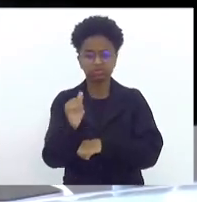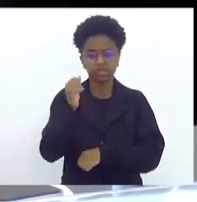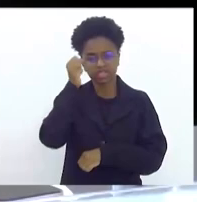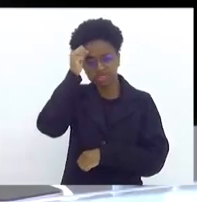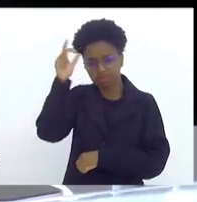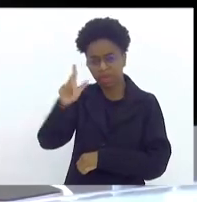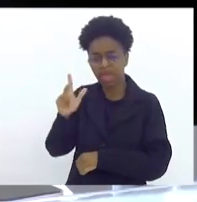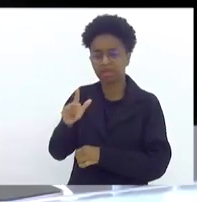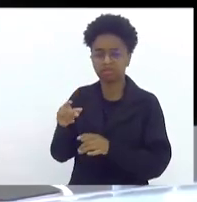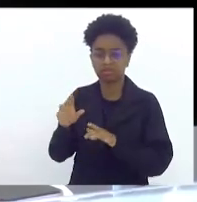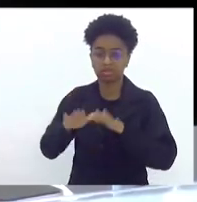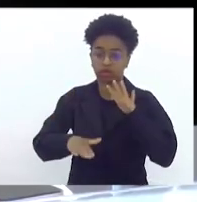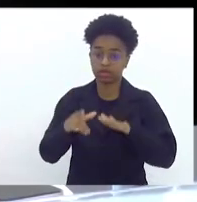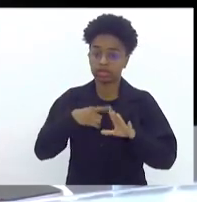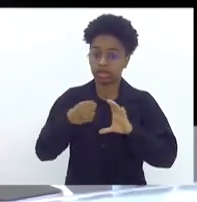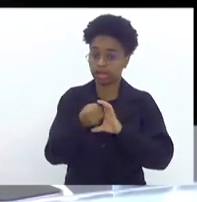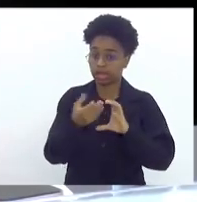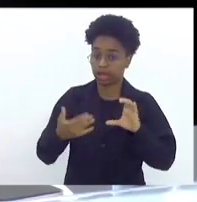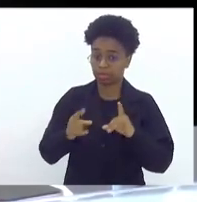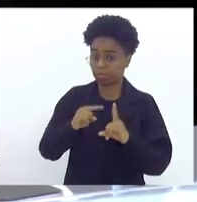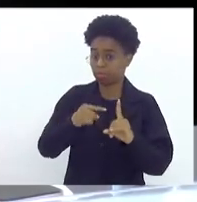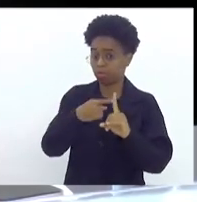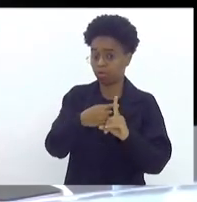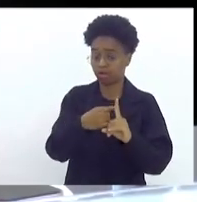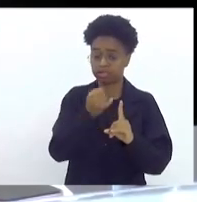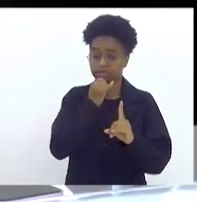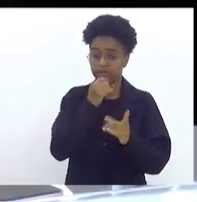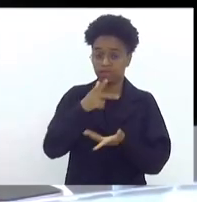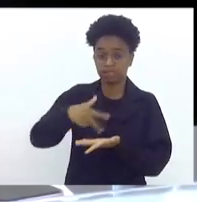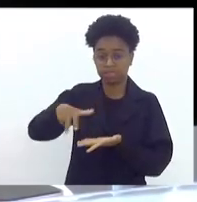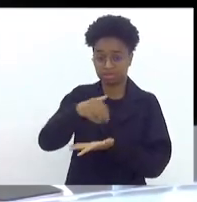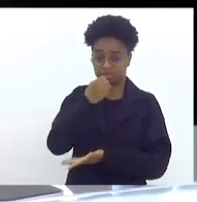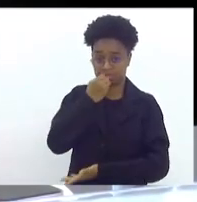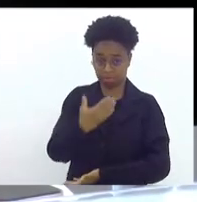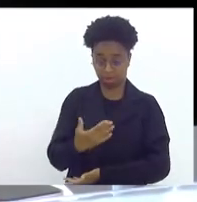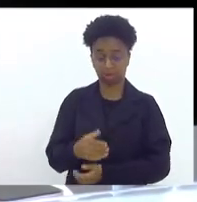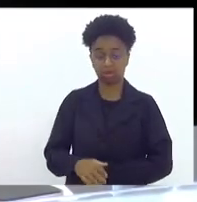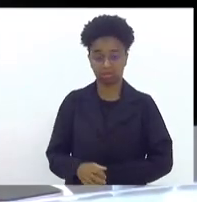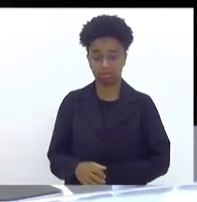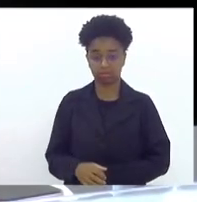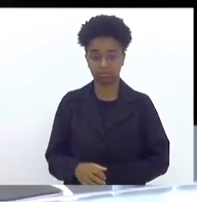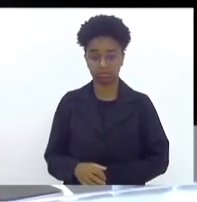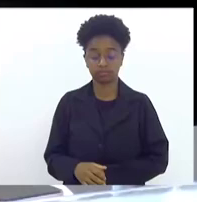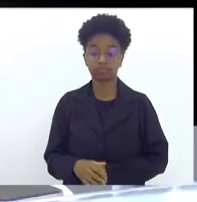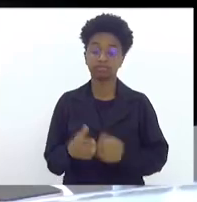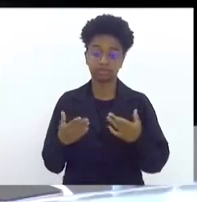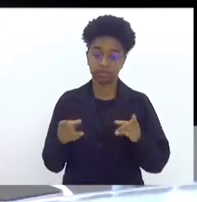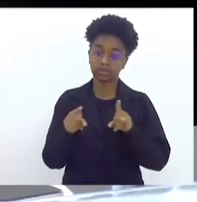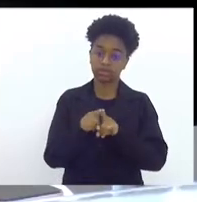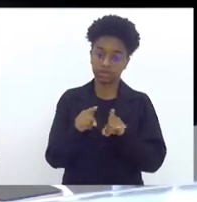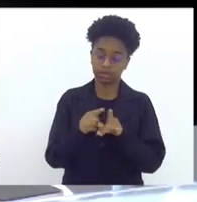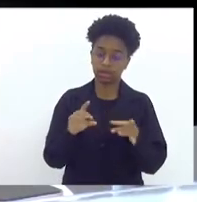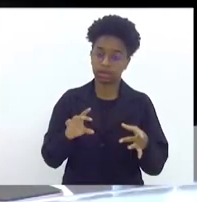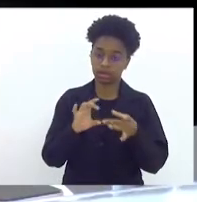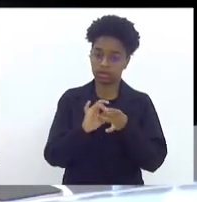que talvez tenha características positivas como dançar bem eh e também tá atrelado o moleque piranha